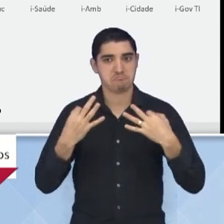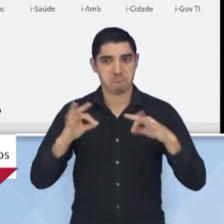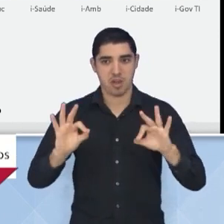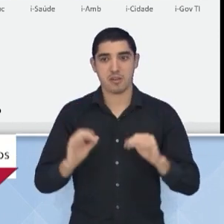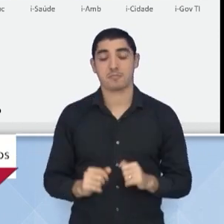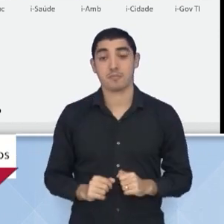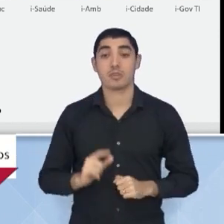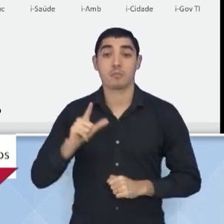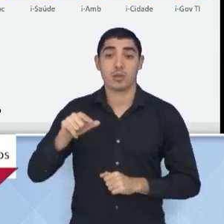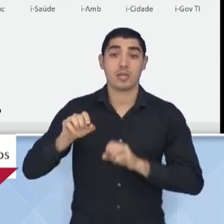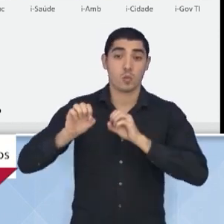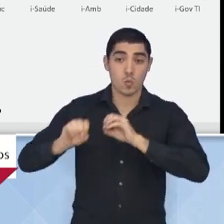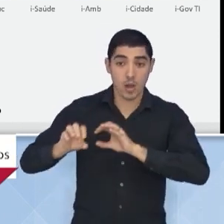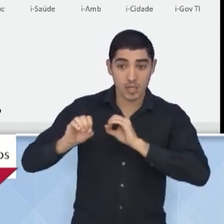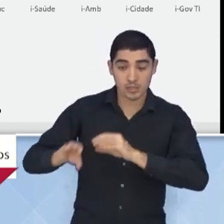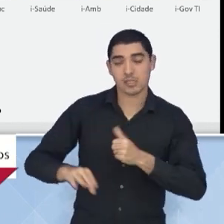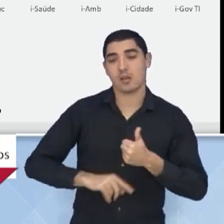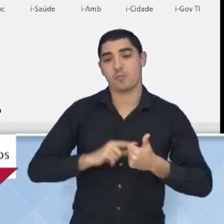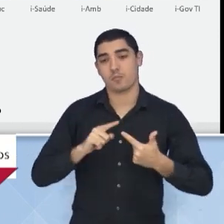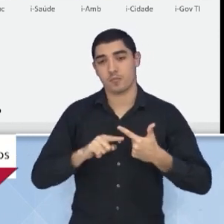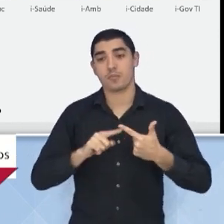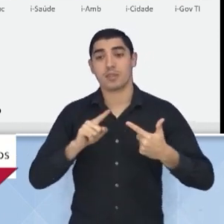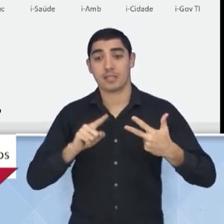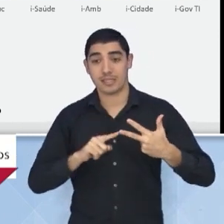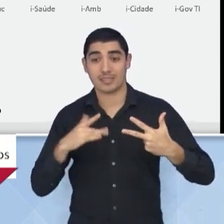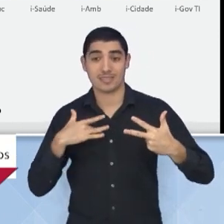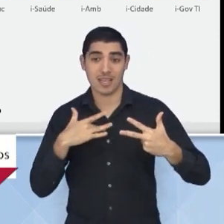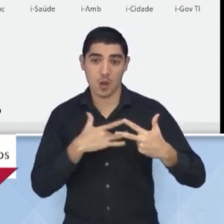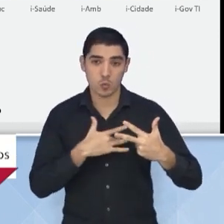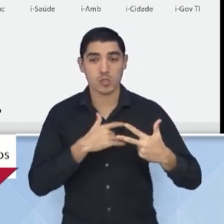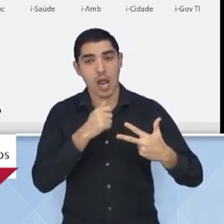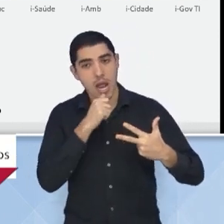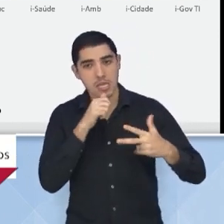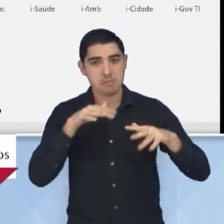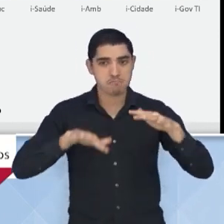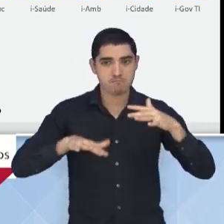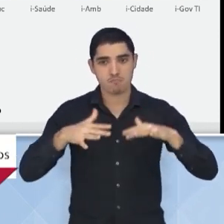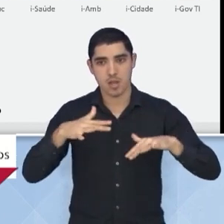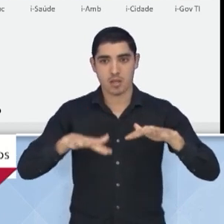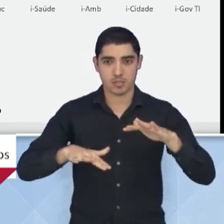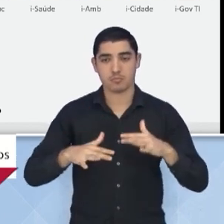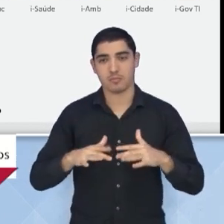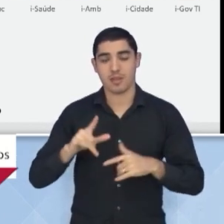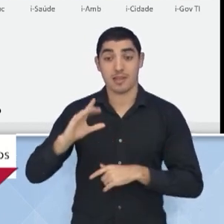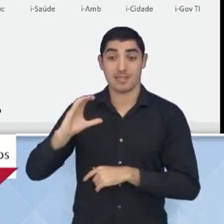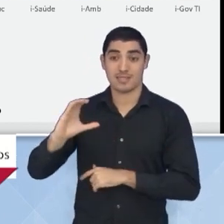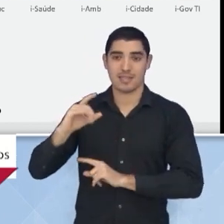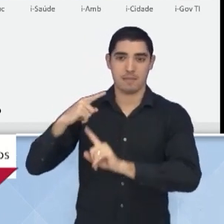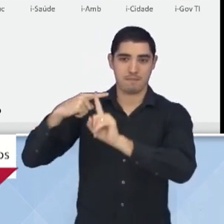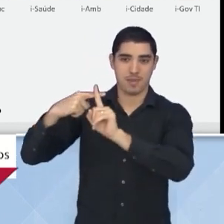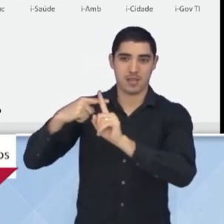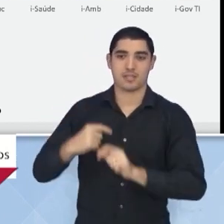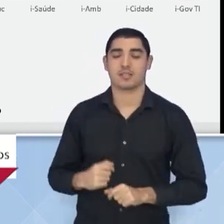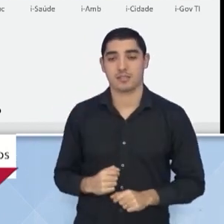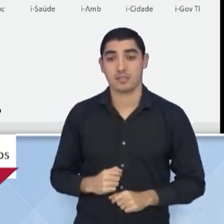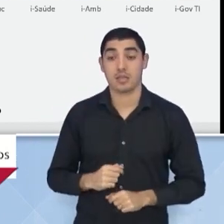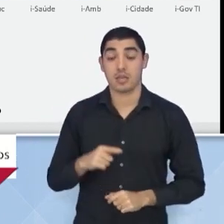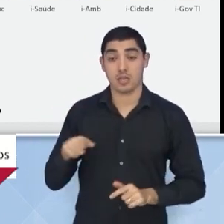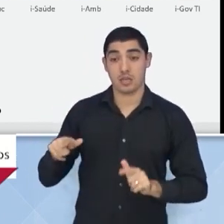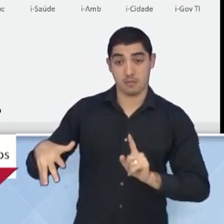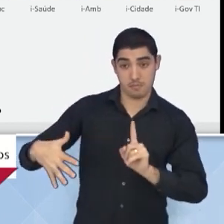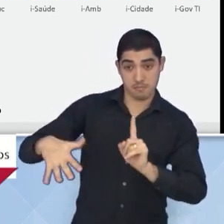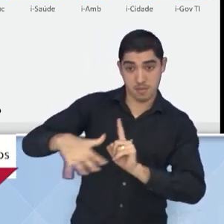educação e saúde que tão no meio termo na faixa c+ e meio